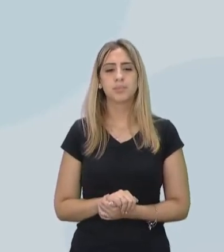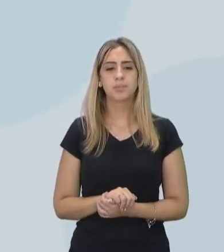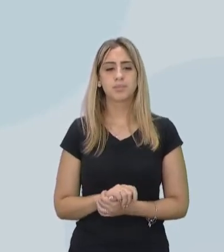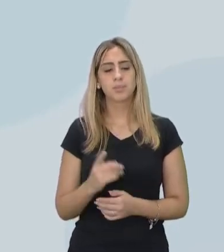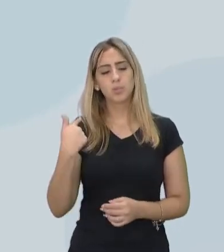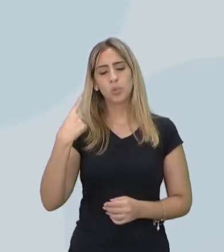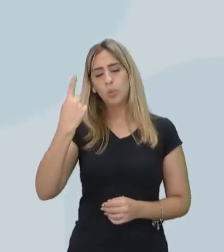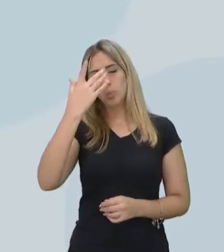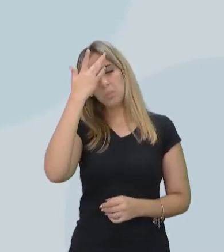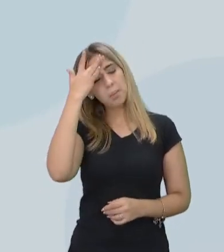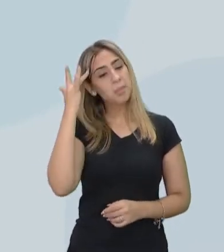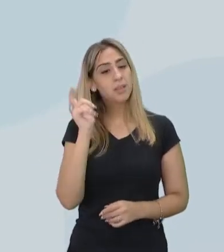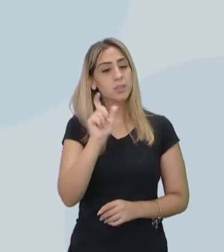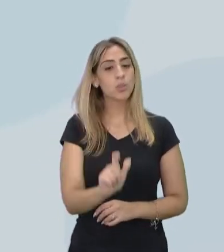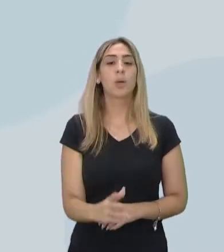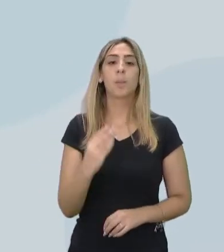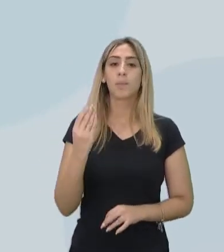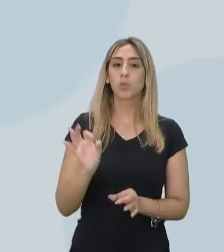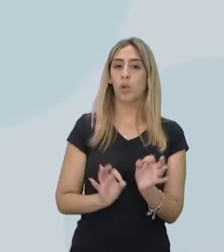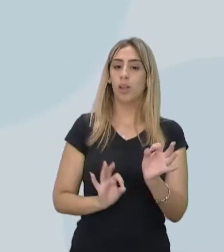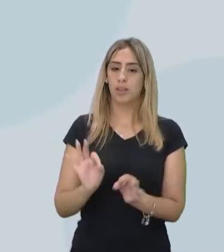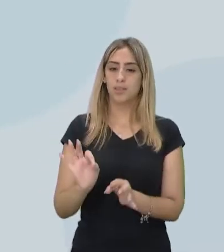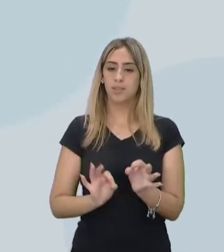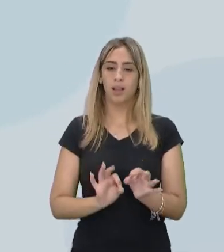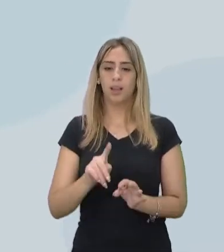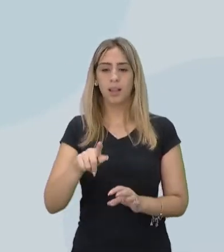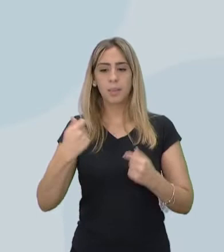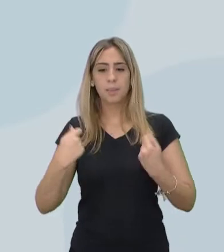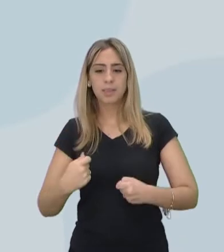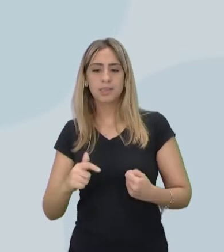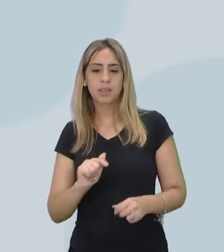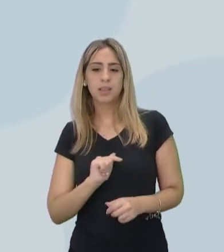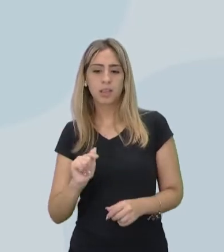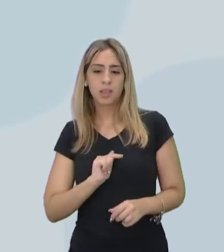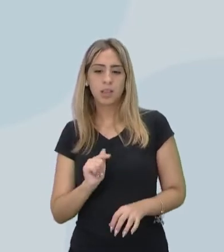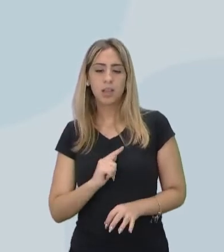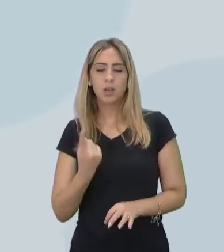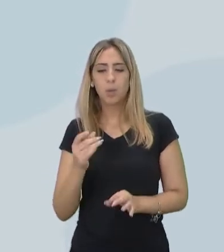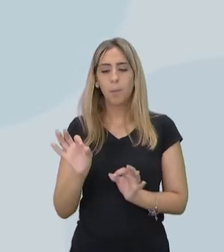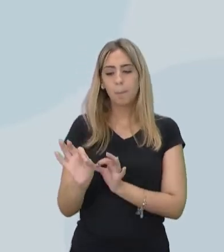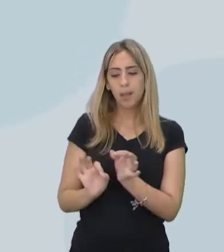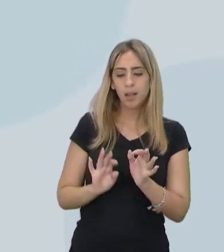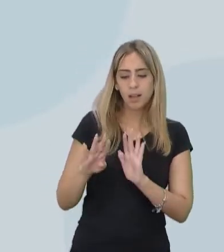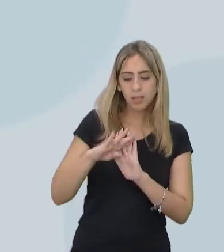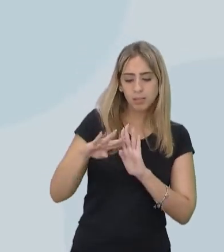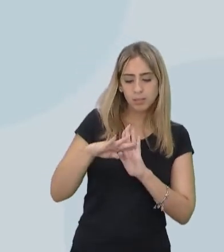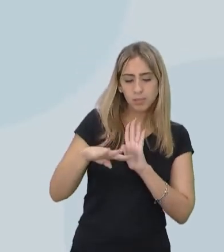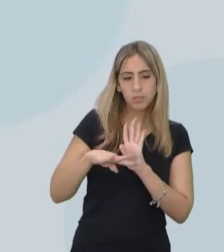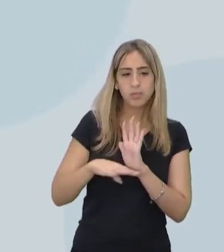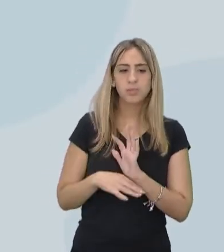uma pessoa muito organizada. Ela tem que ter um Opa! plano aí, um planejamento. Organizada. Ela tem que